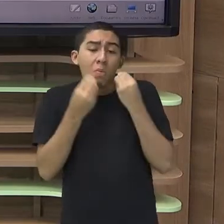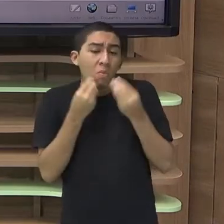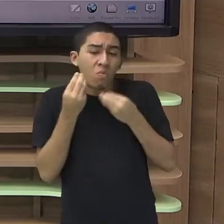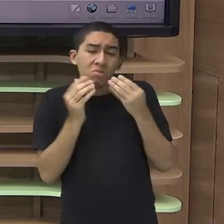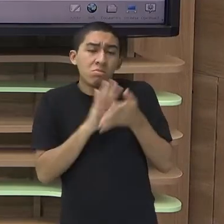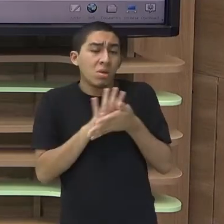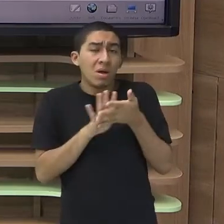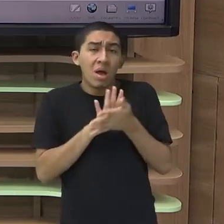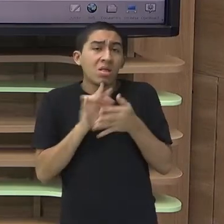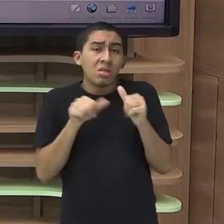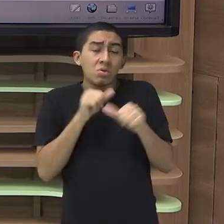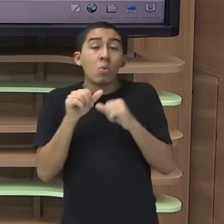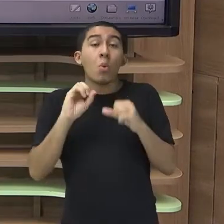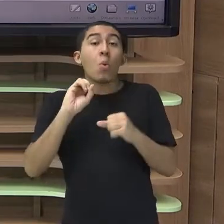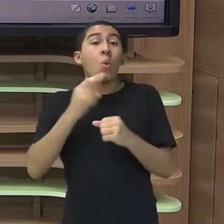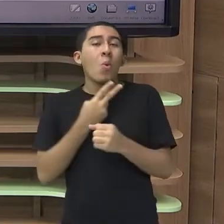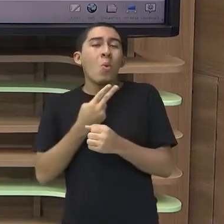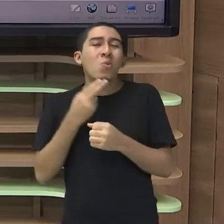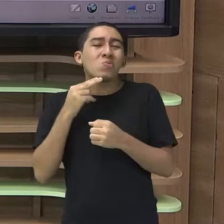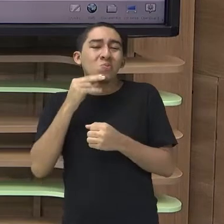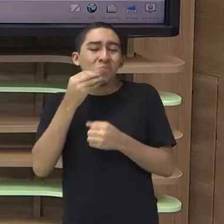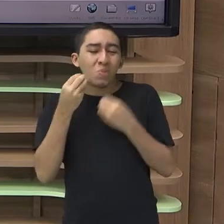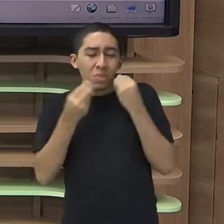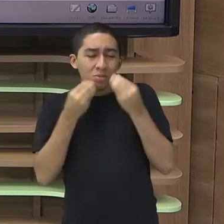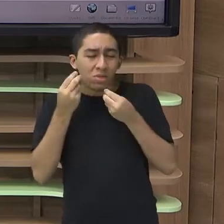muito errado. Então,